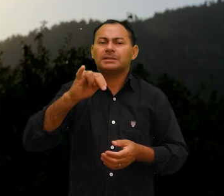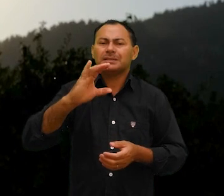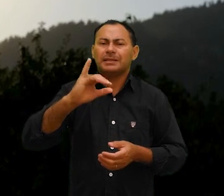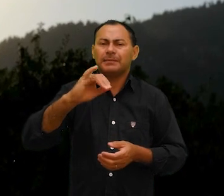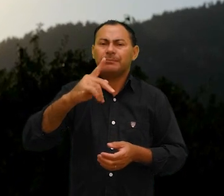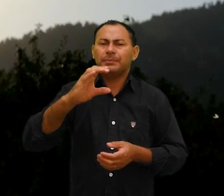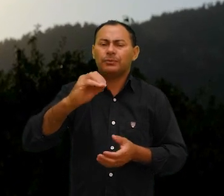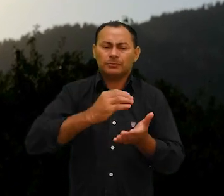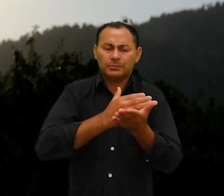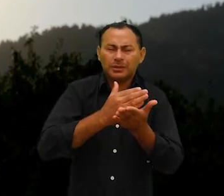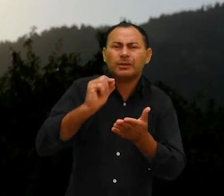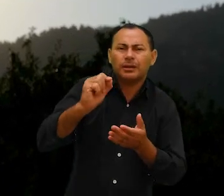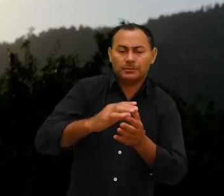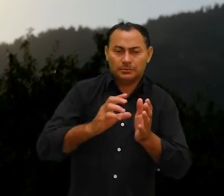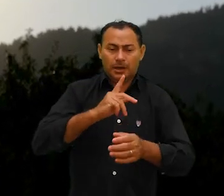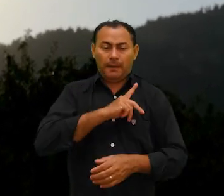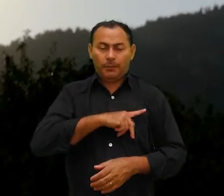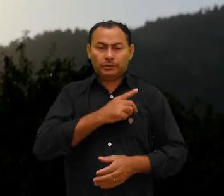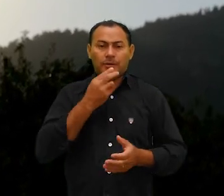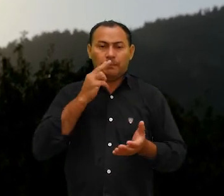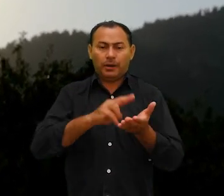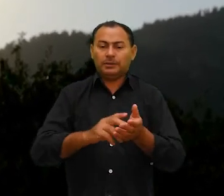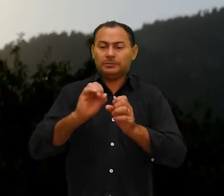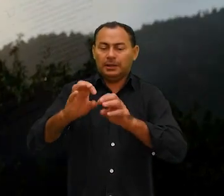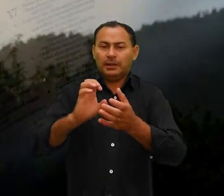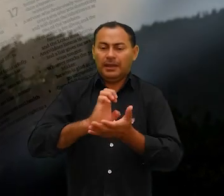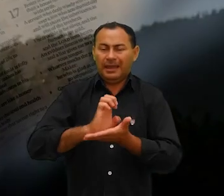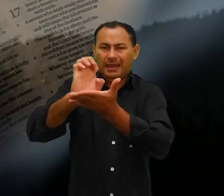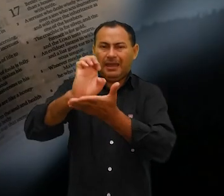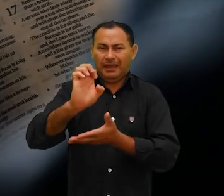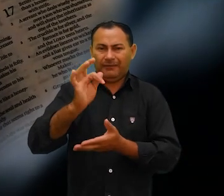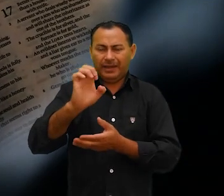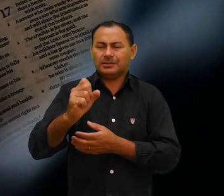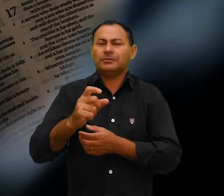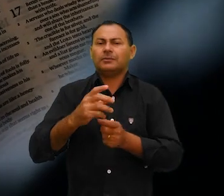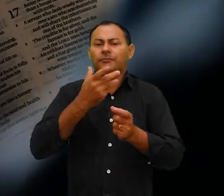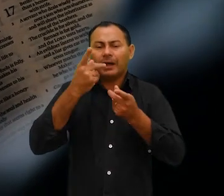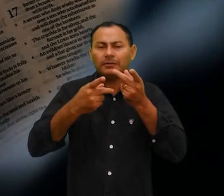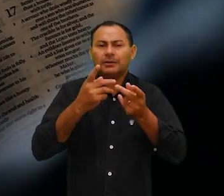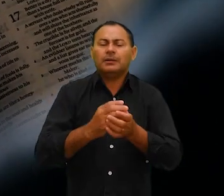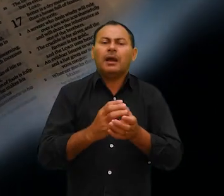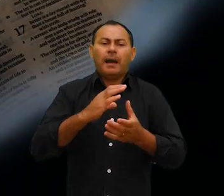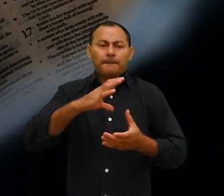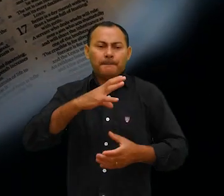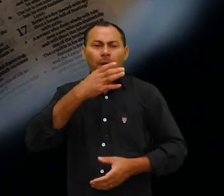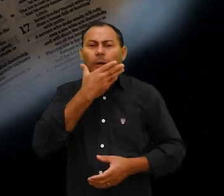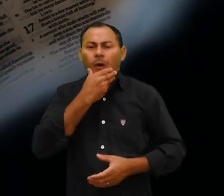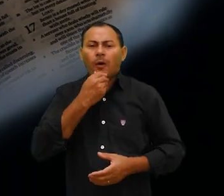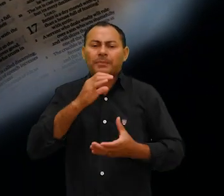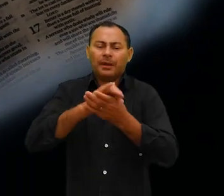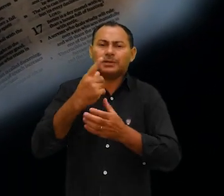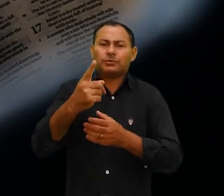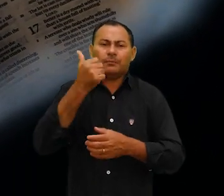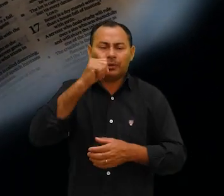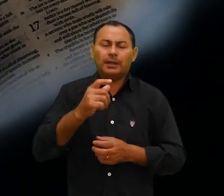este? Quando o apóstolo Paulo ensina na sua carta aos Efésios, capítulo 5, maridos, ame cada um a sua mulher, assim como Cristo amou